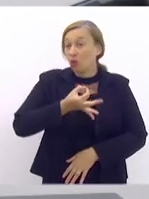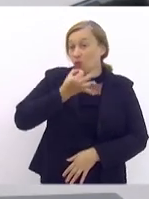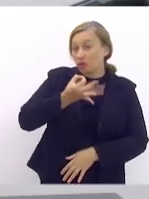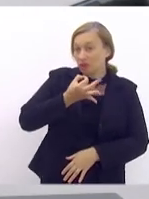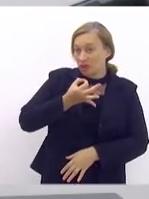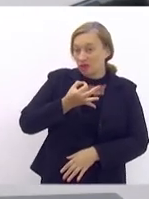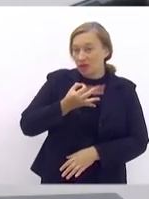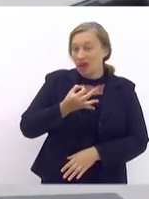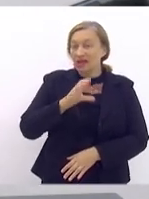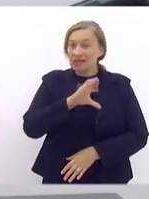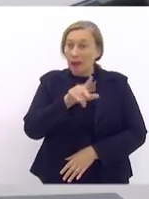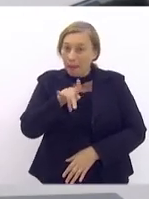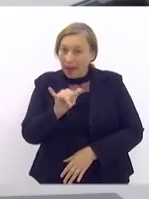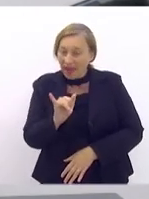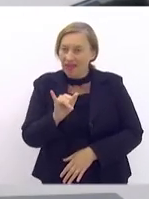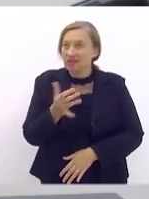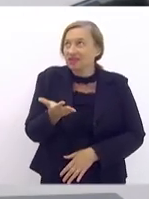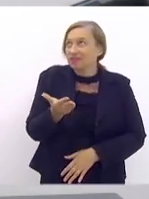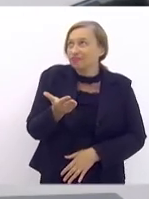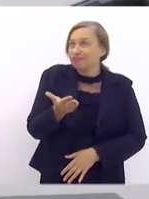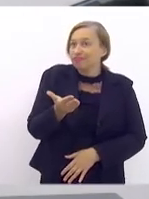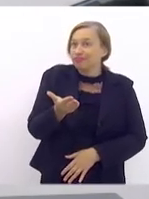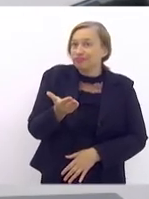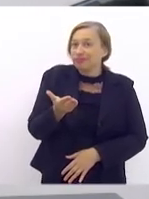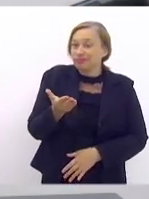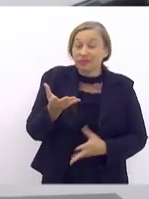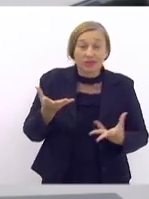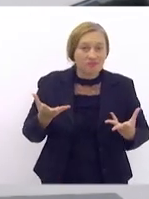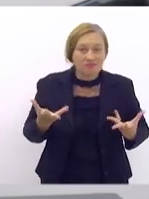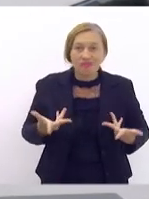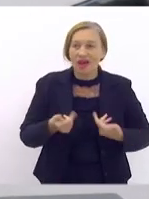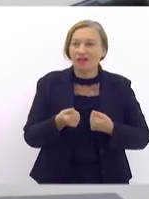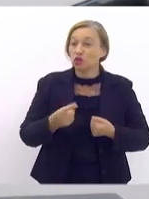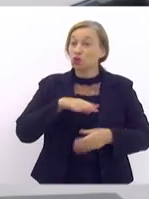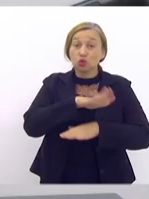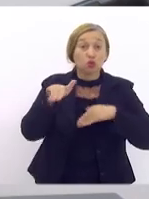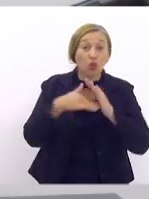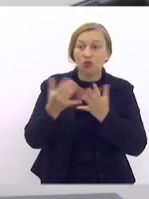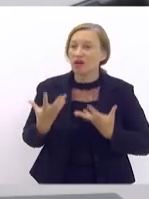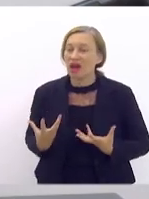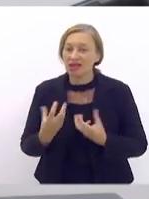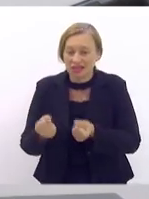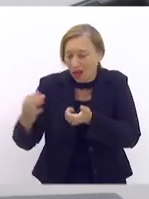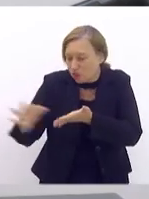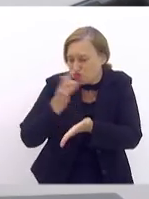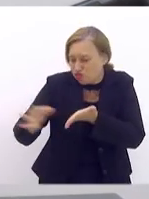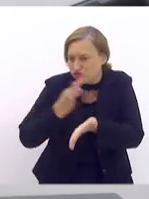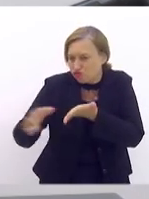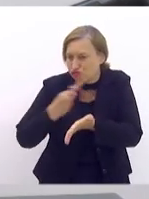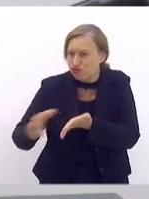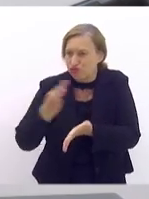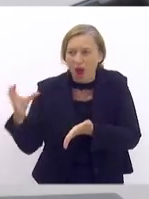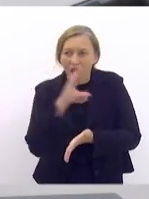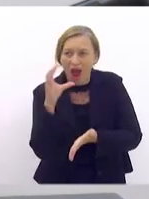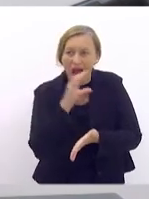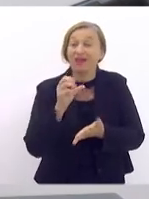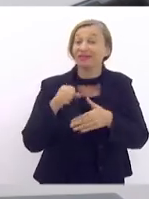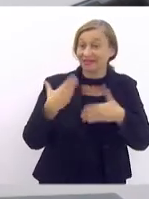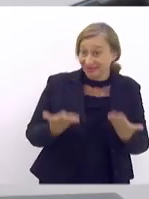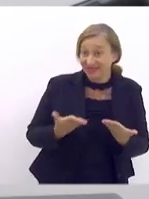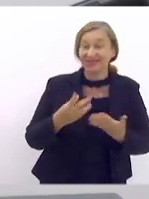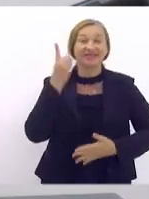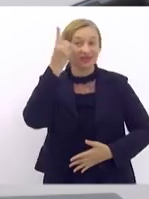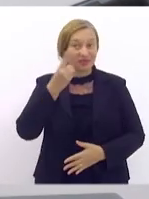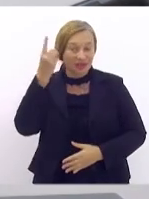sugestão dessa CPI, que foi assim, super aceita. As assinaturas foram robustas, né, deputada,